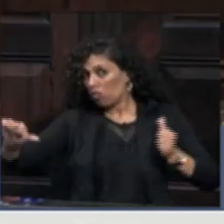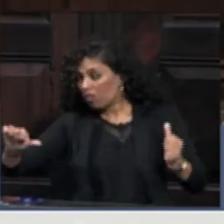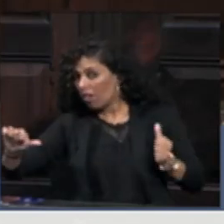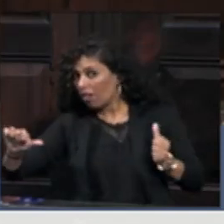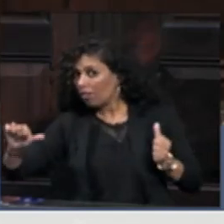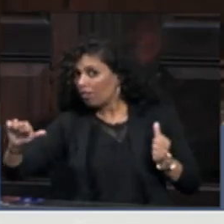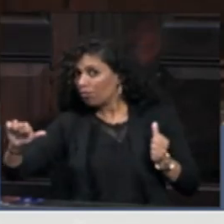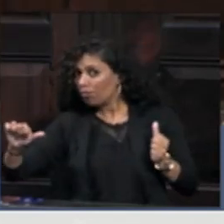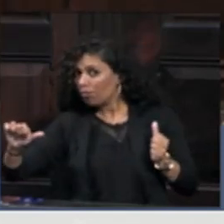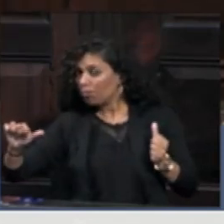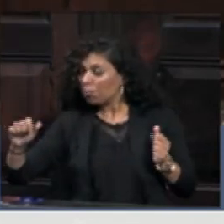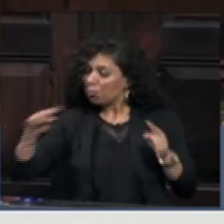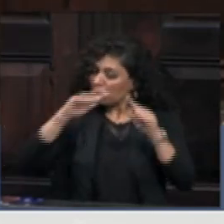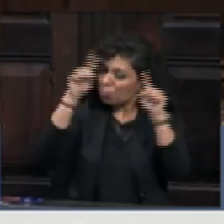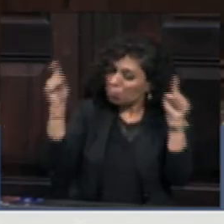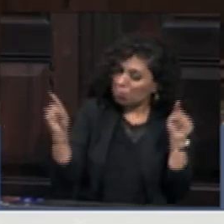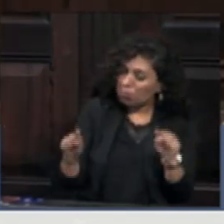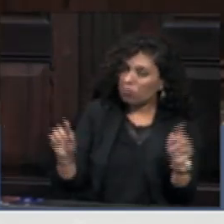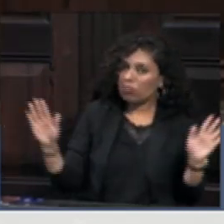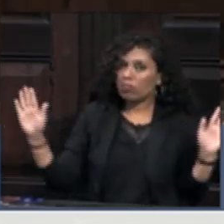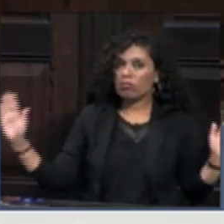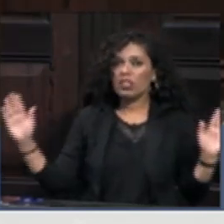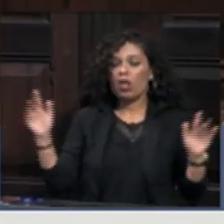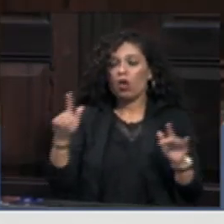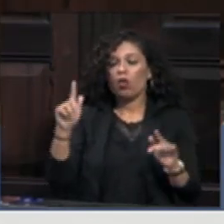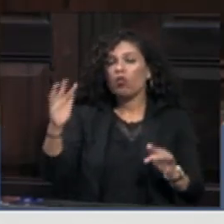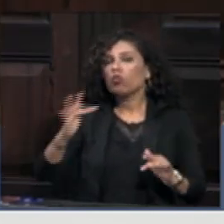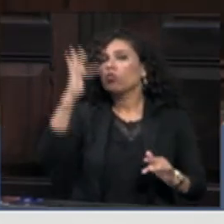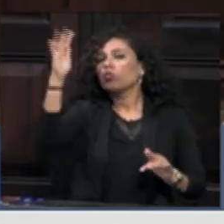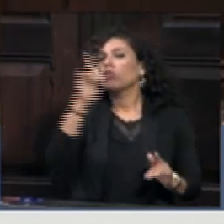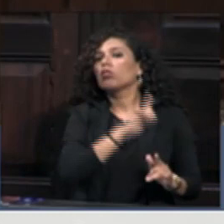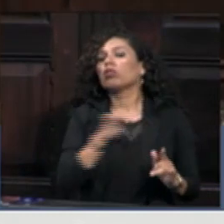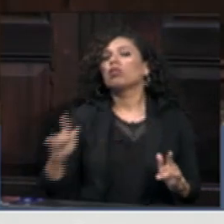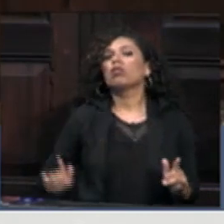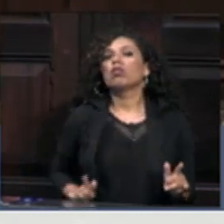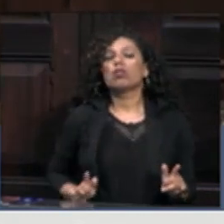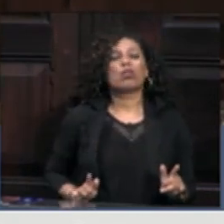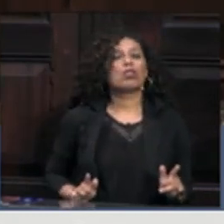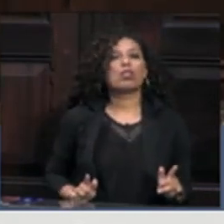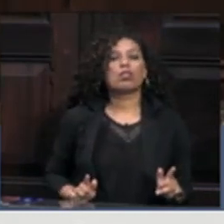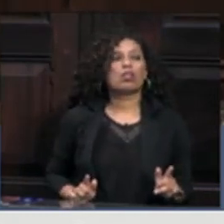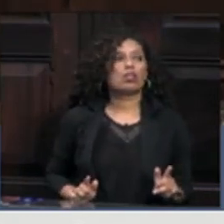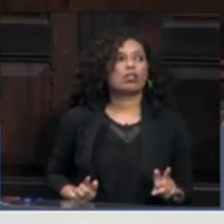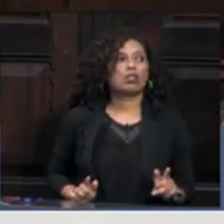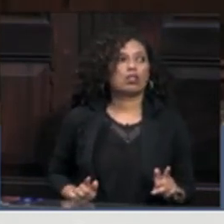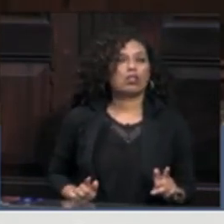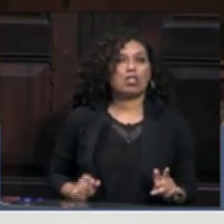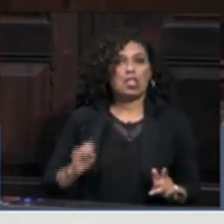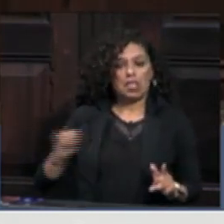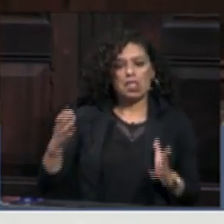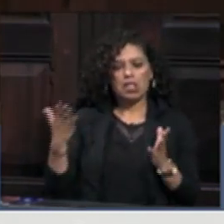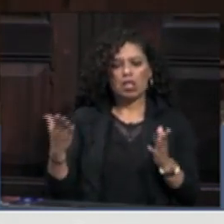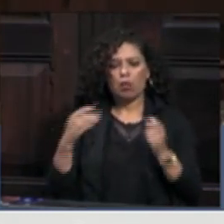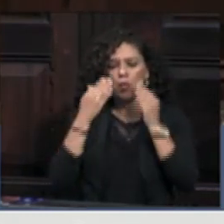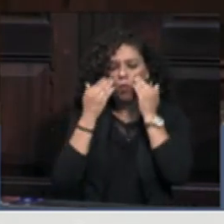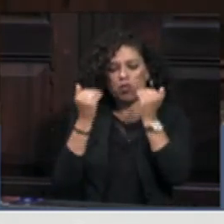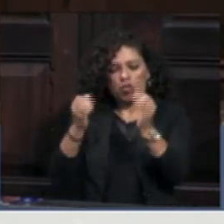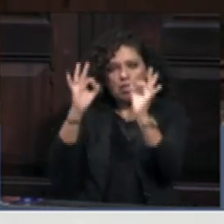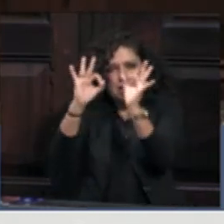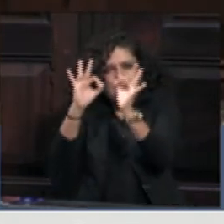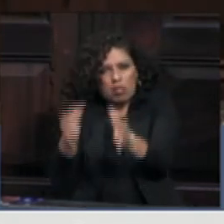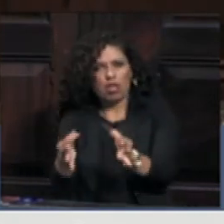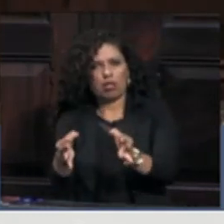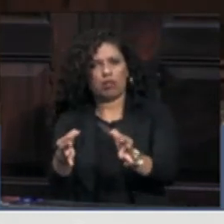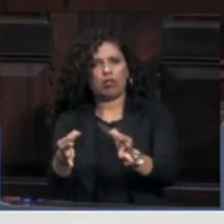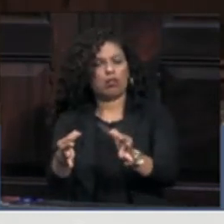SEDAI? O governador eleito, se quiser demonstrar coerência, ao